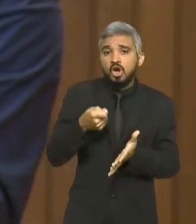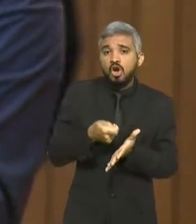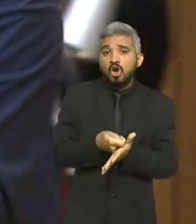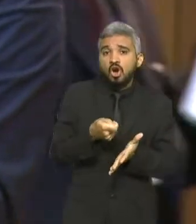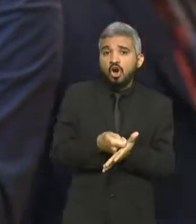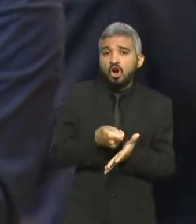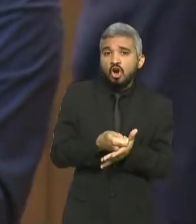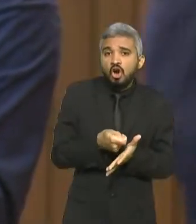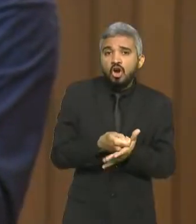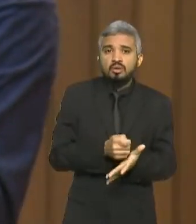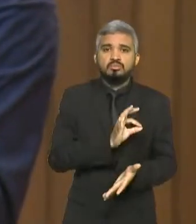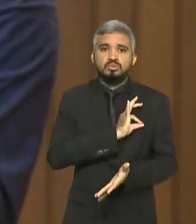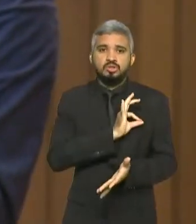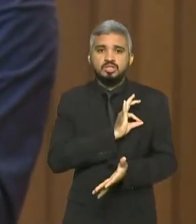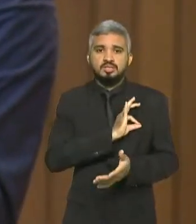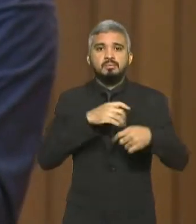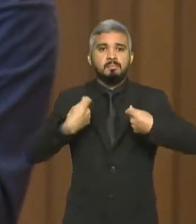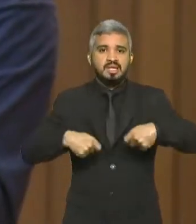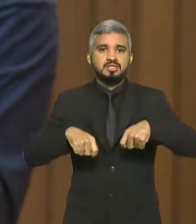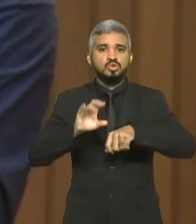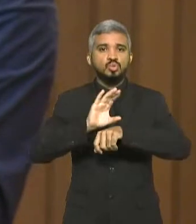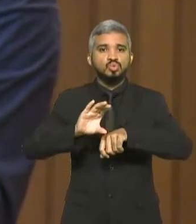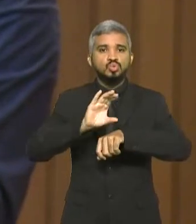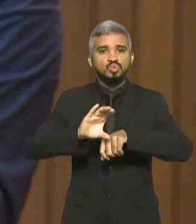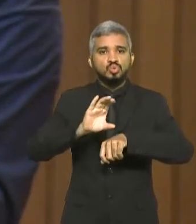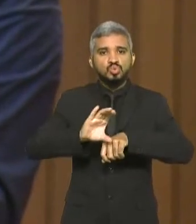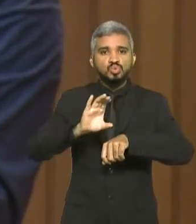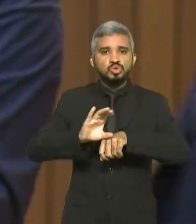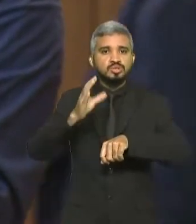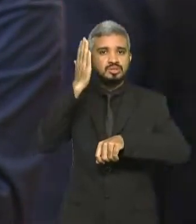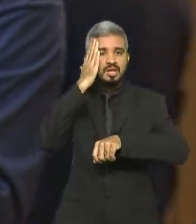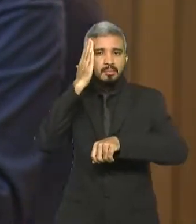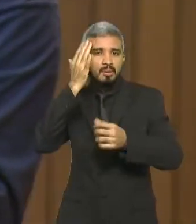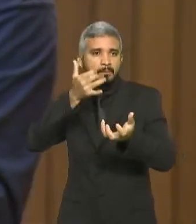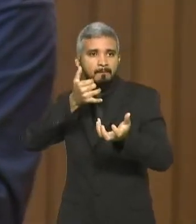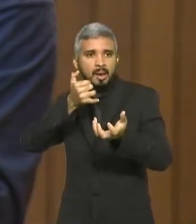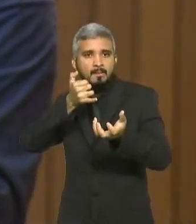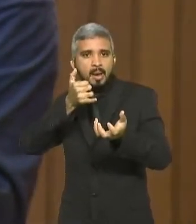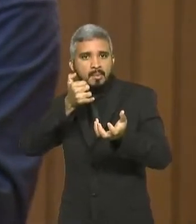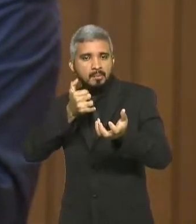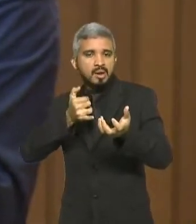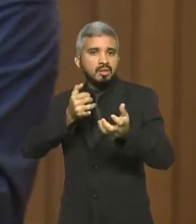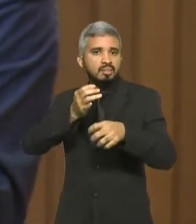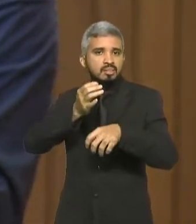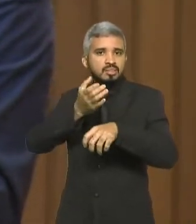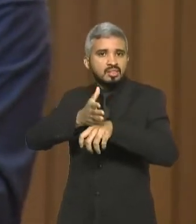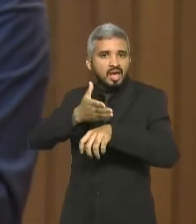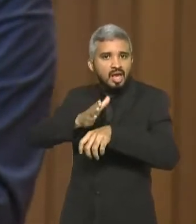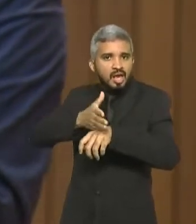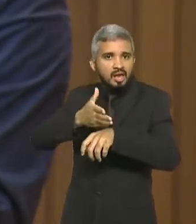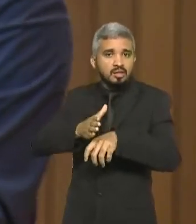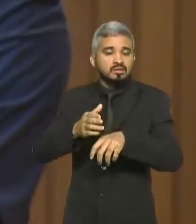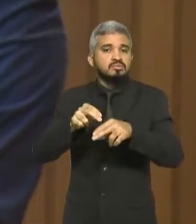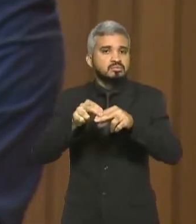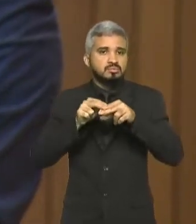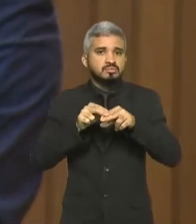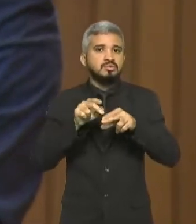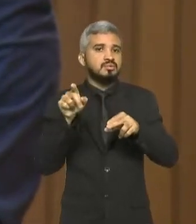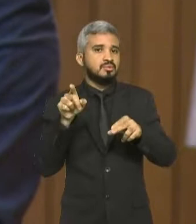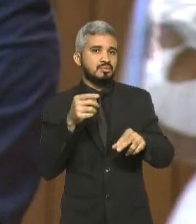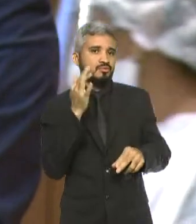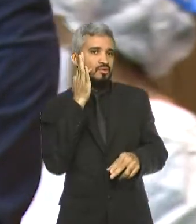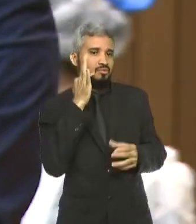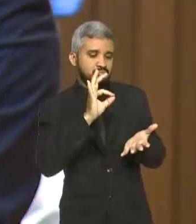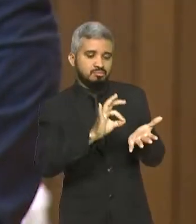tinha bagunçado com a Polícia Militar e com a Polícia Civil. Mas os demais órgãos, reina a contratação temporária,